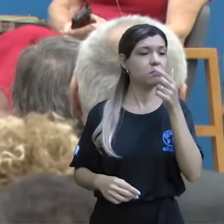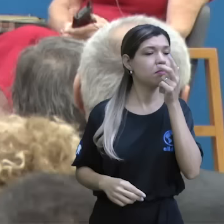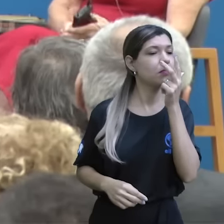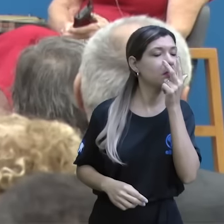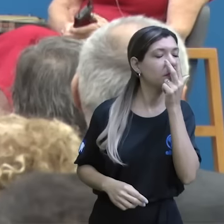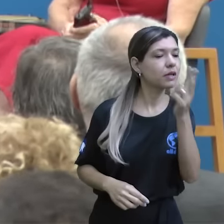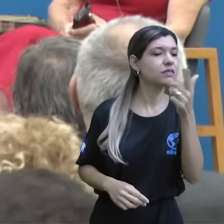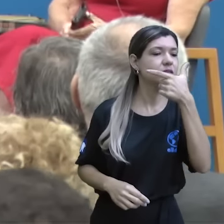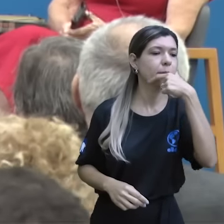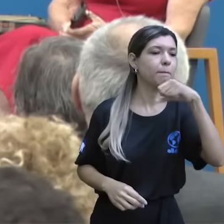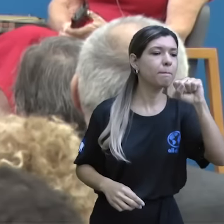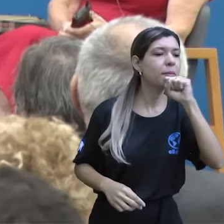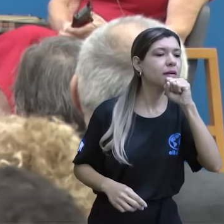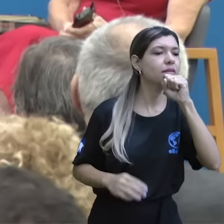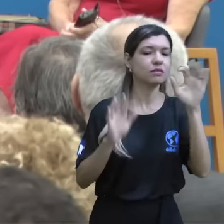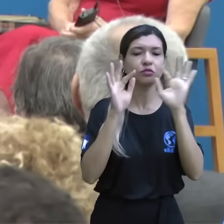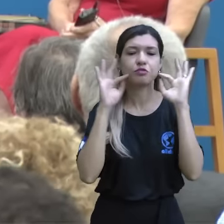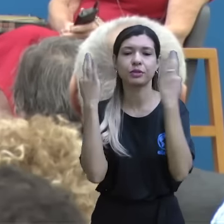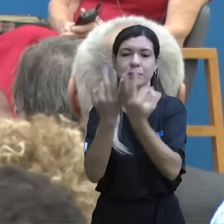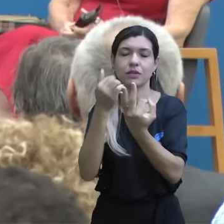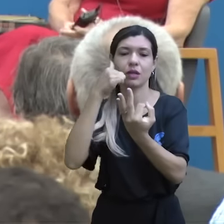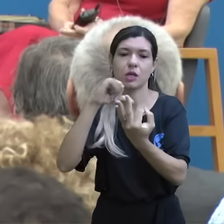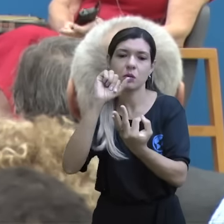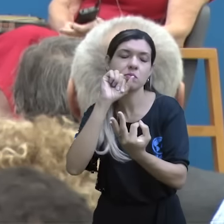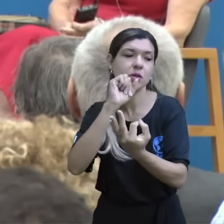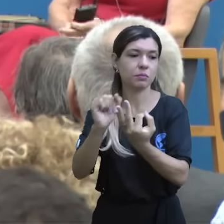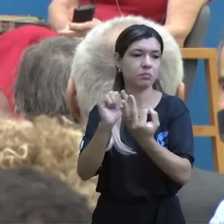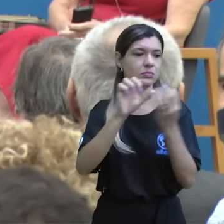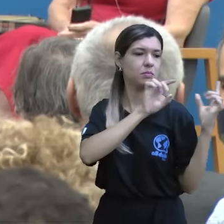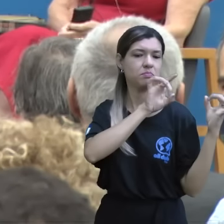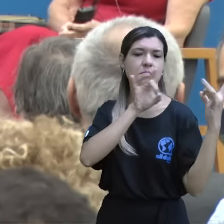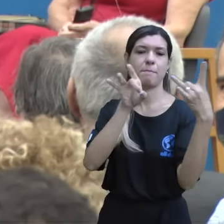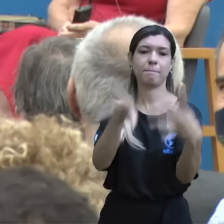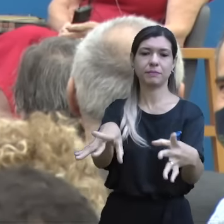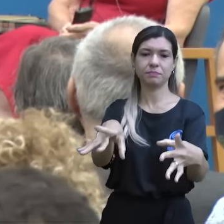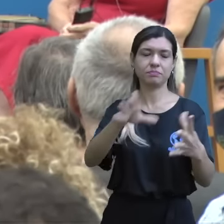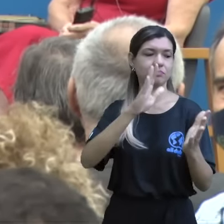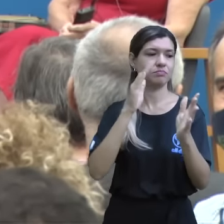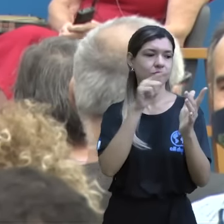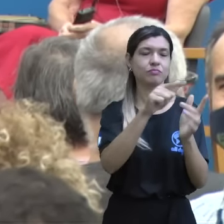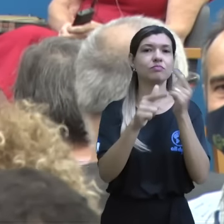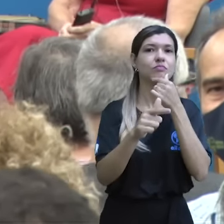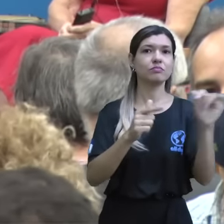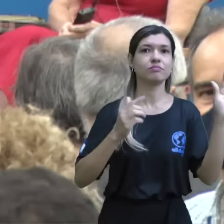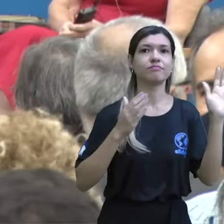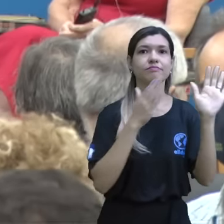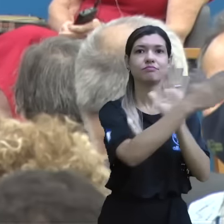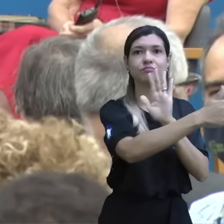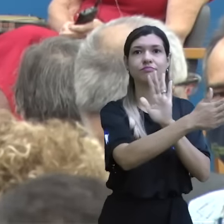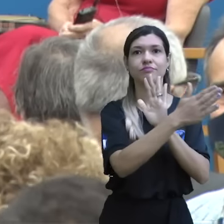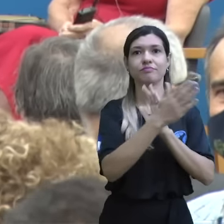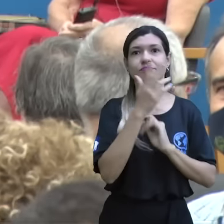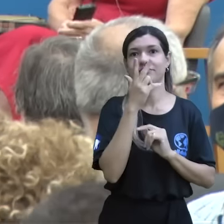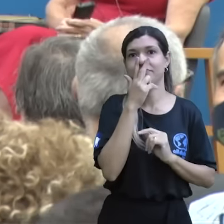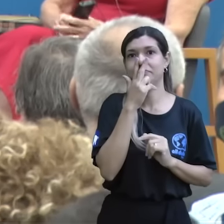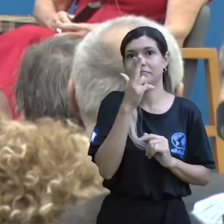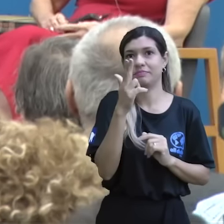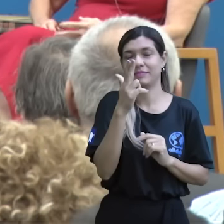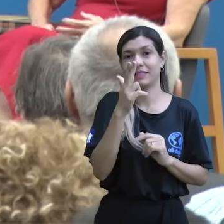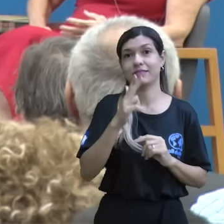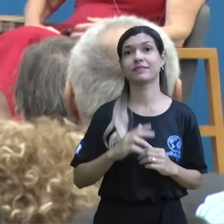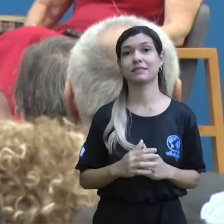sociedade com uma imagem imaculada que não é real. Então, eu vou para essa reunião agora preenchida e grata por cada palavra